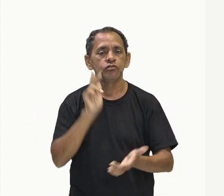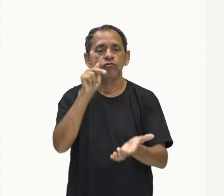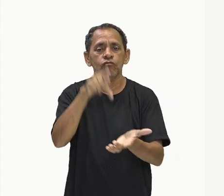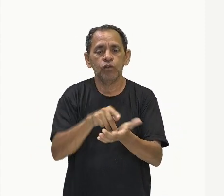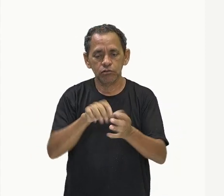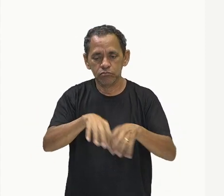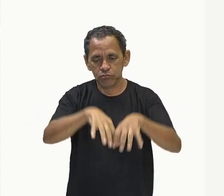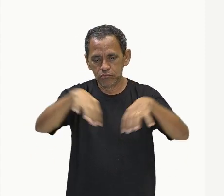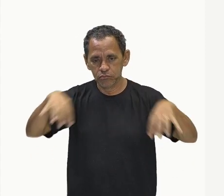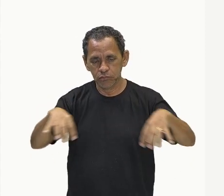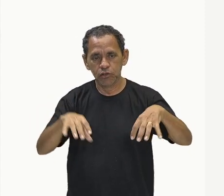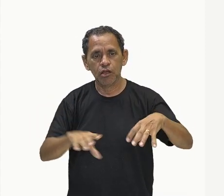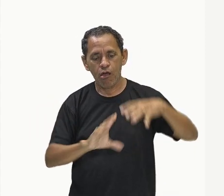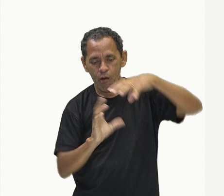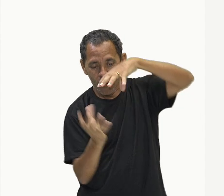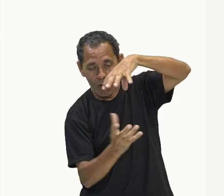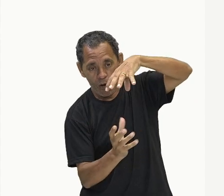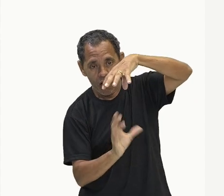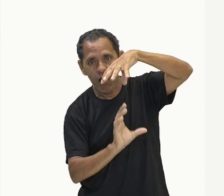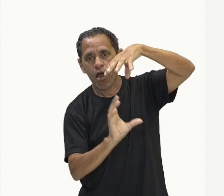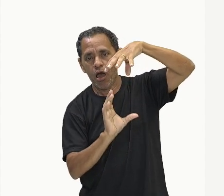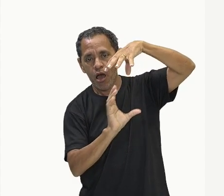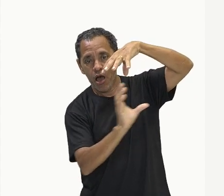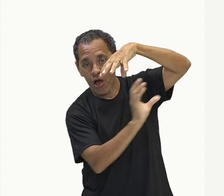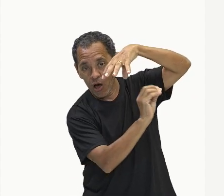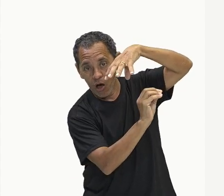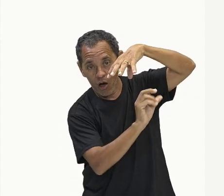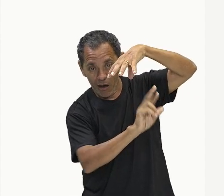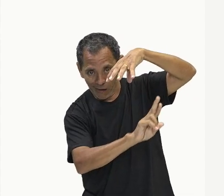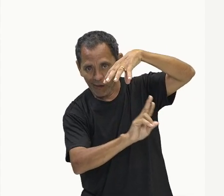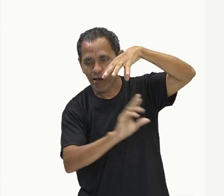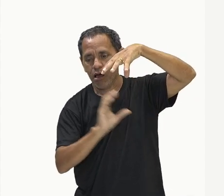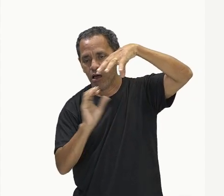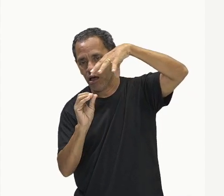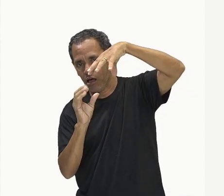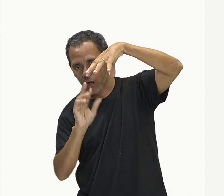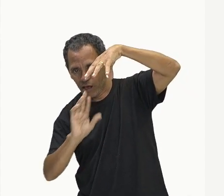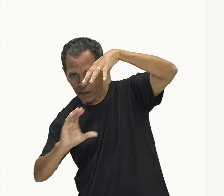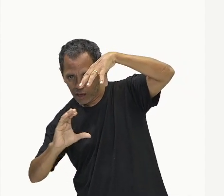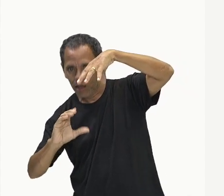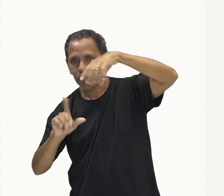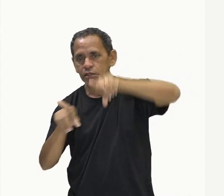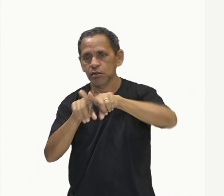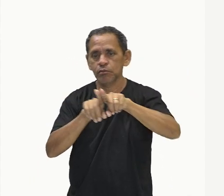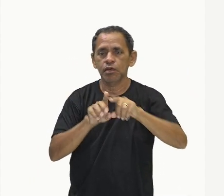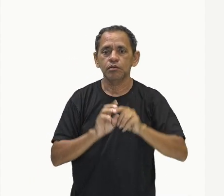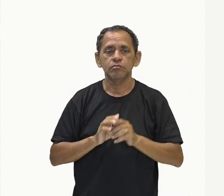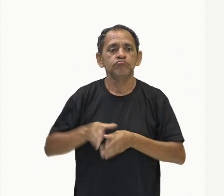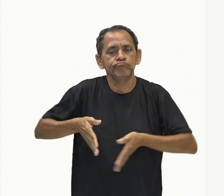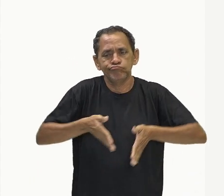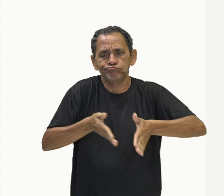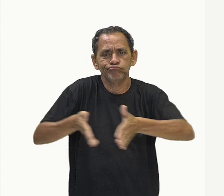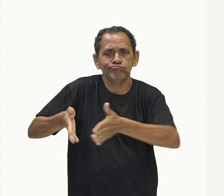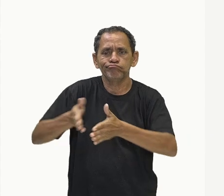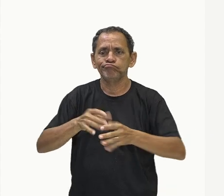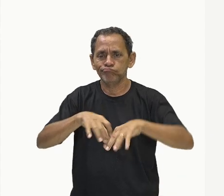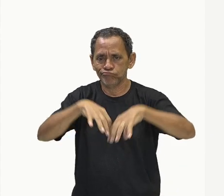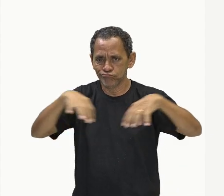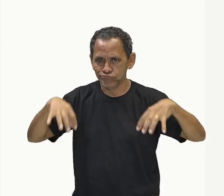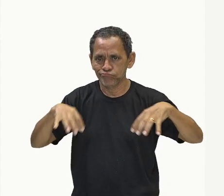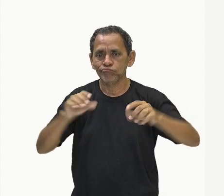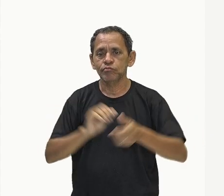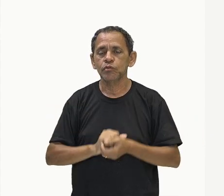o mundo oriental. Então, gente, todas as rotas comerciais que vinham do Oriente para o Ocidente tinham